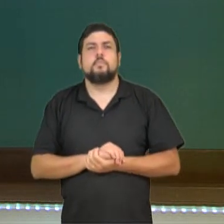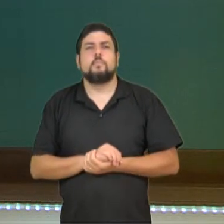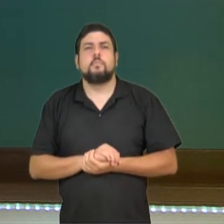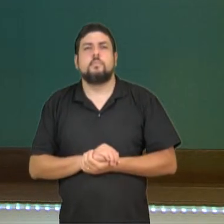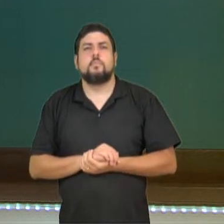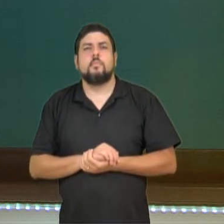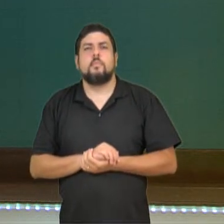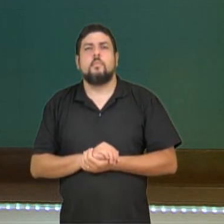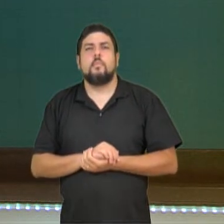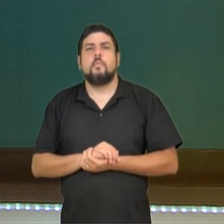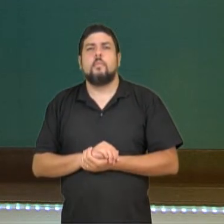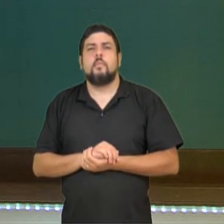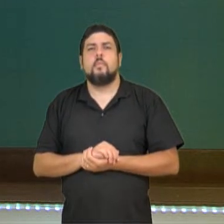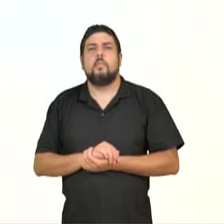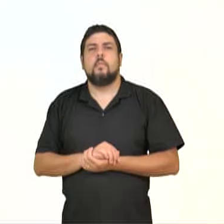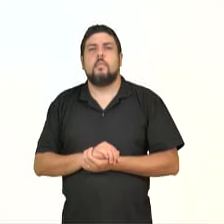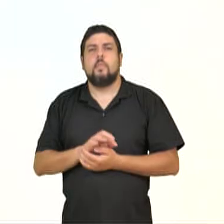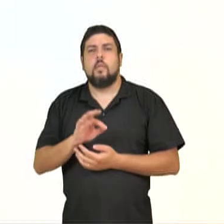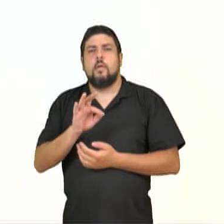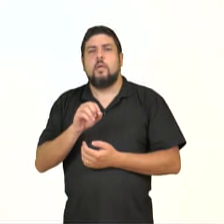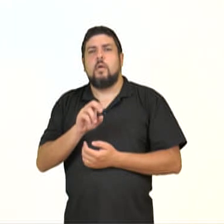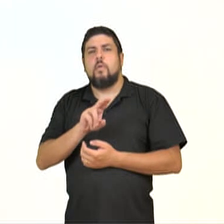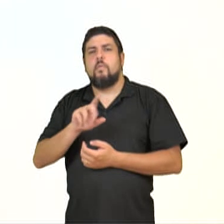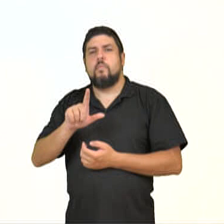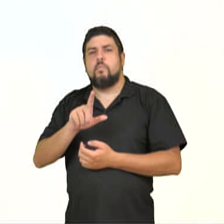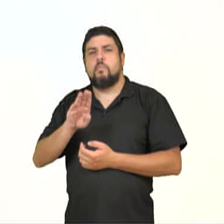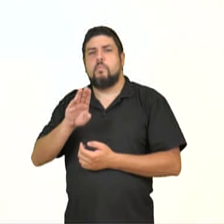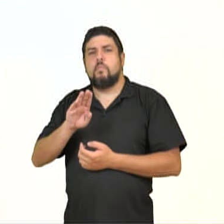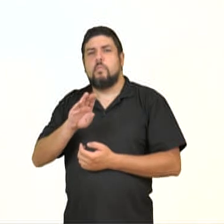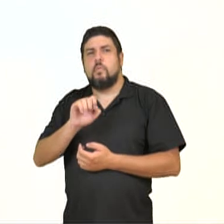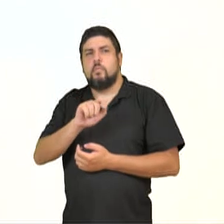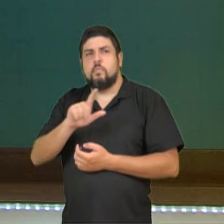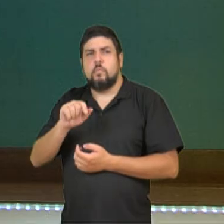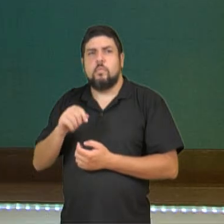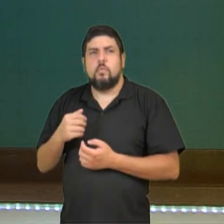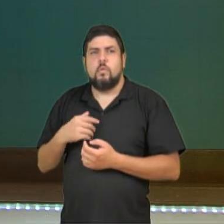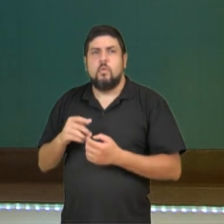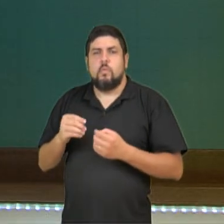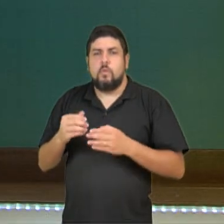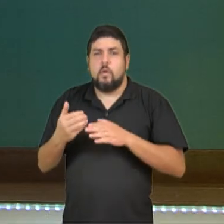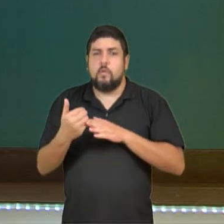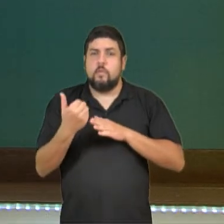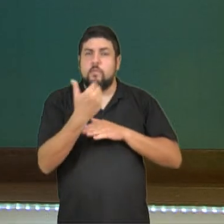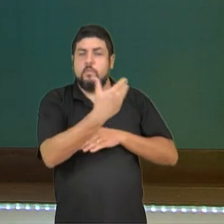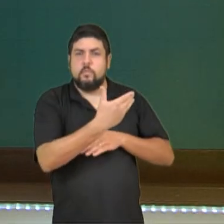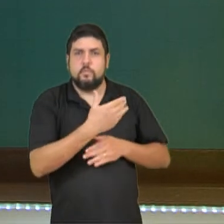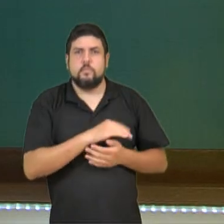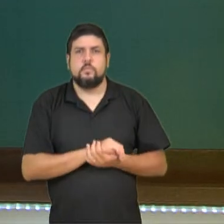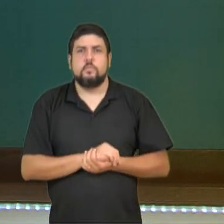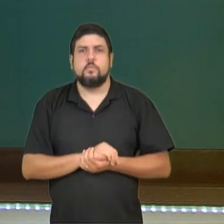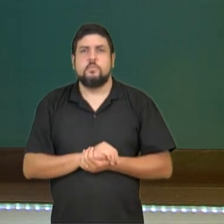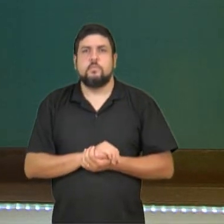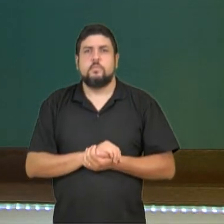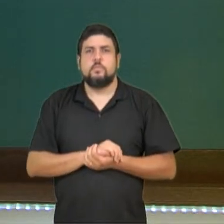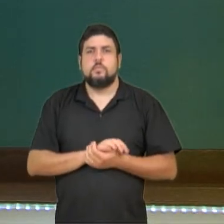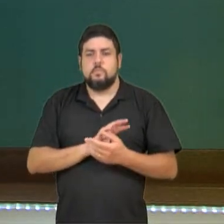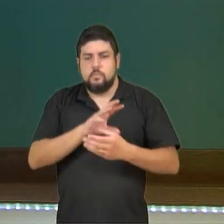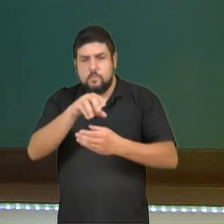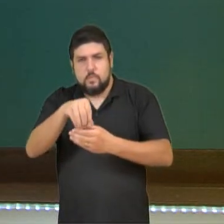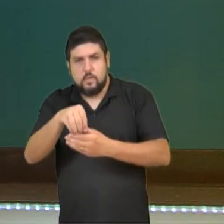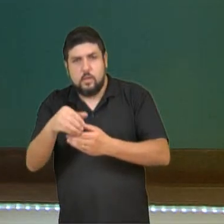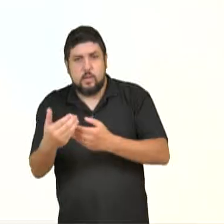a bola é rebatida fora das margens do campo. Então, aqui é fora, tá? Dentro e